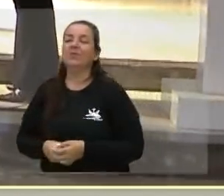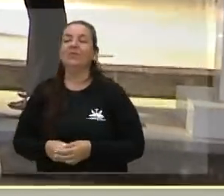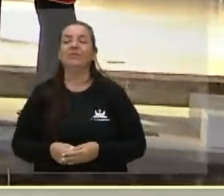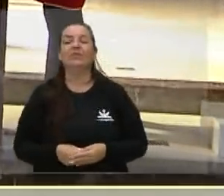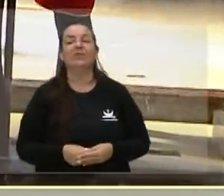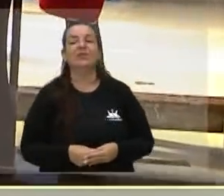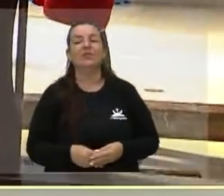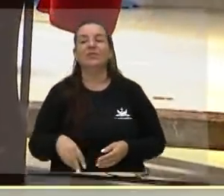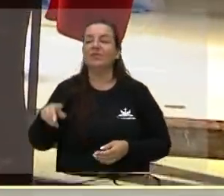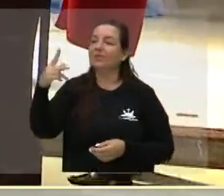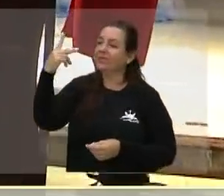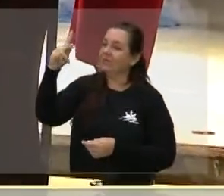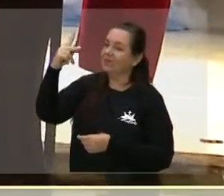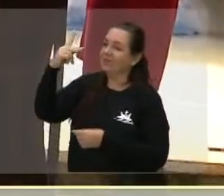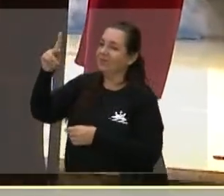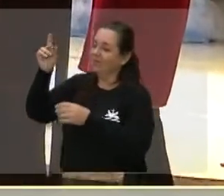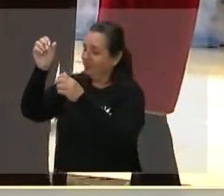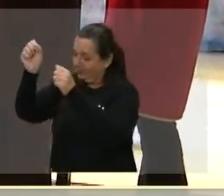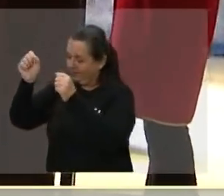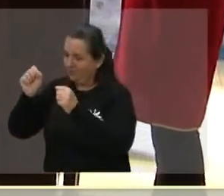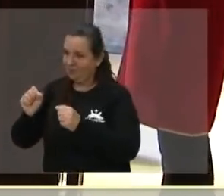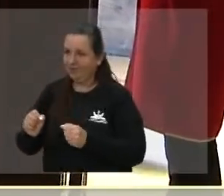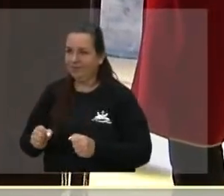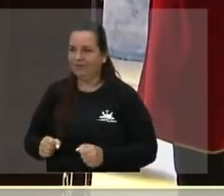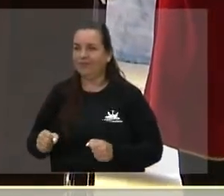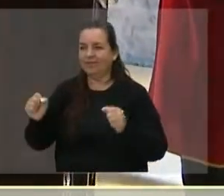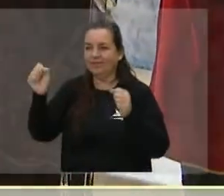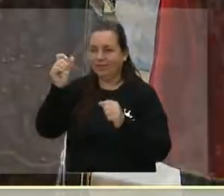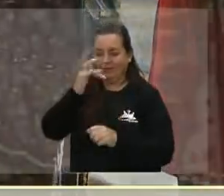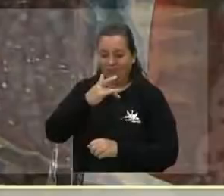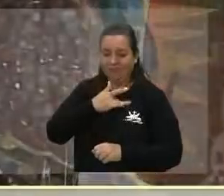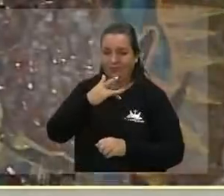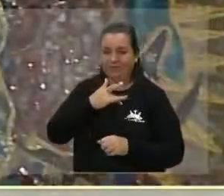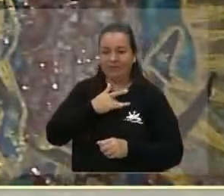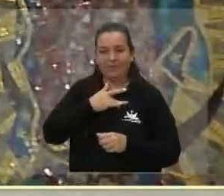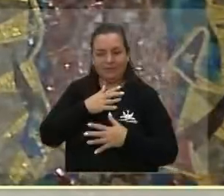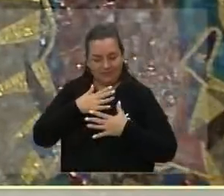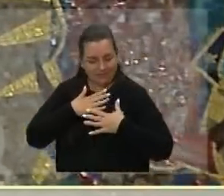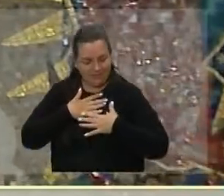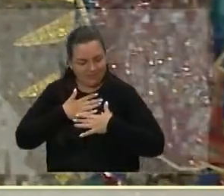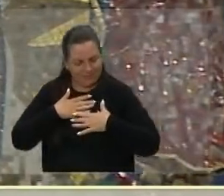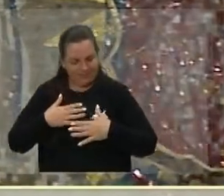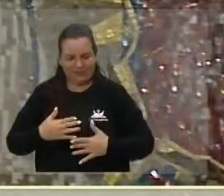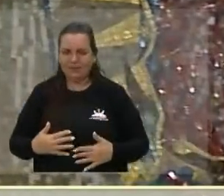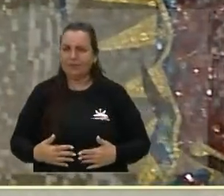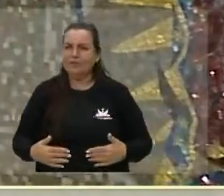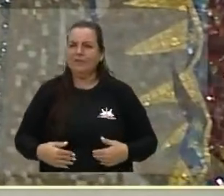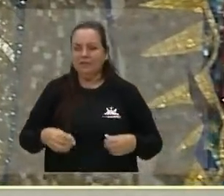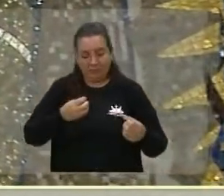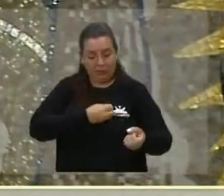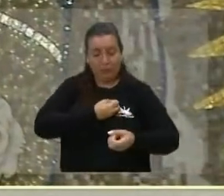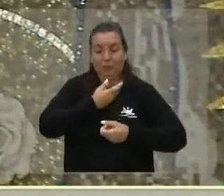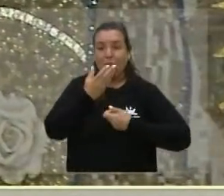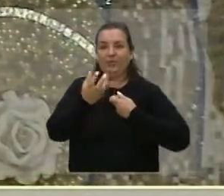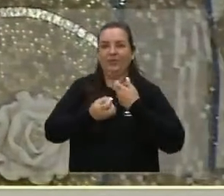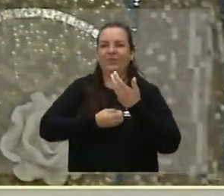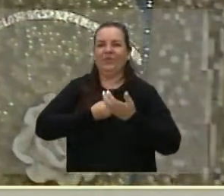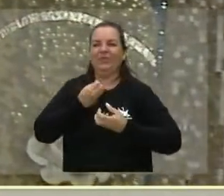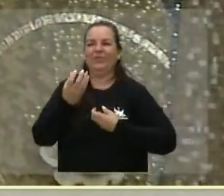google poder o teu o olá meu cérebro